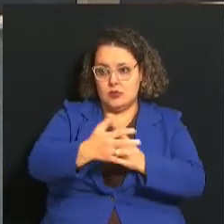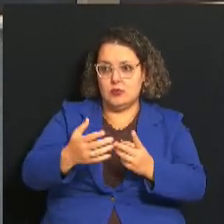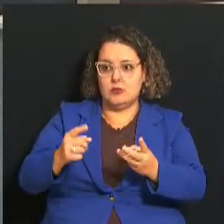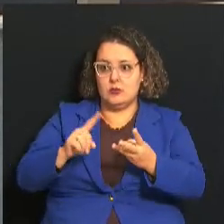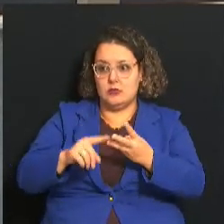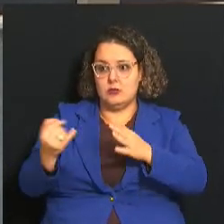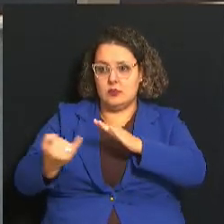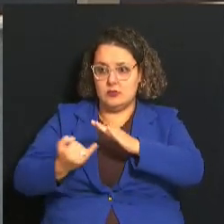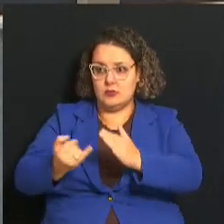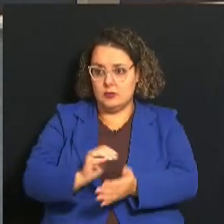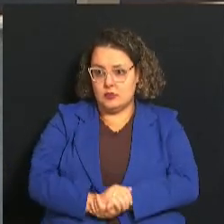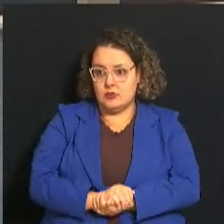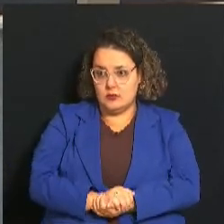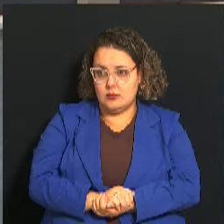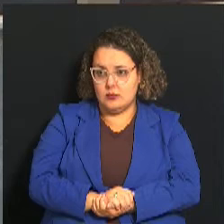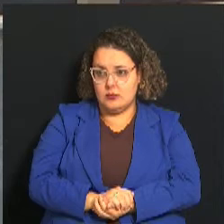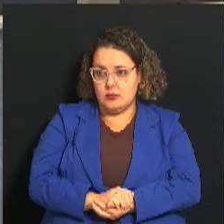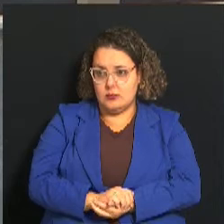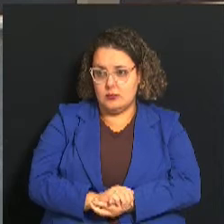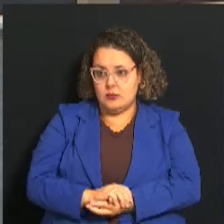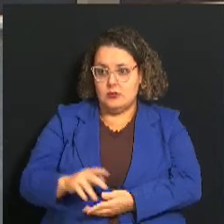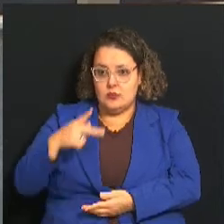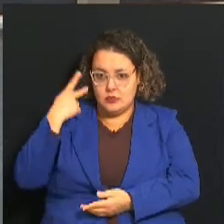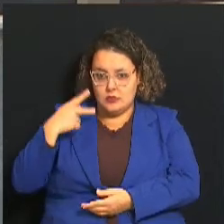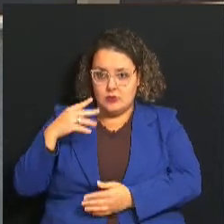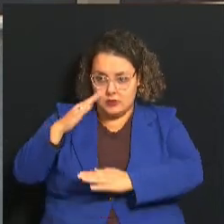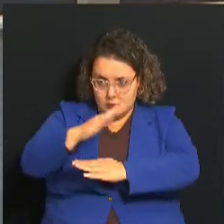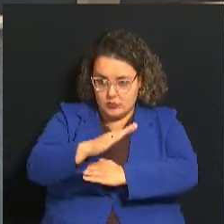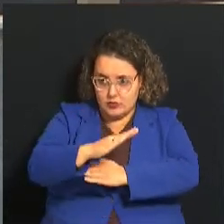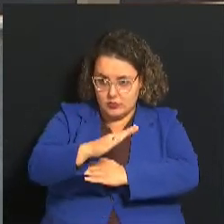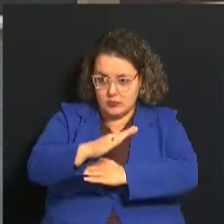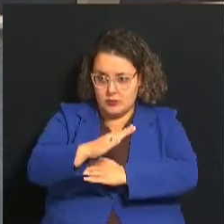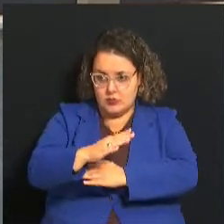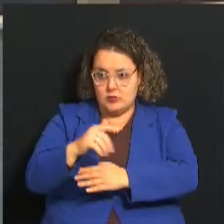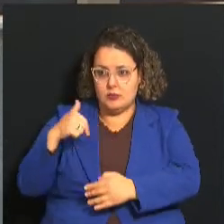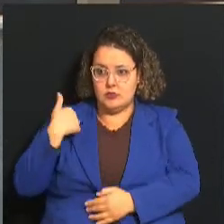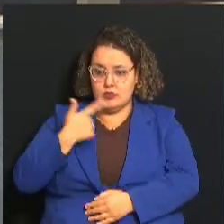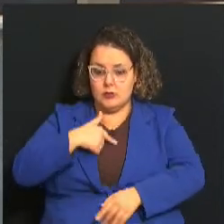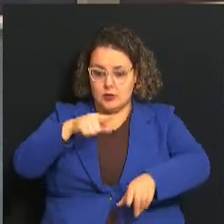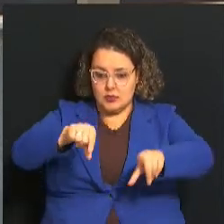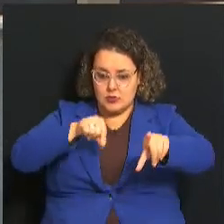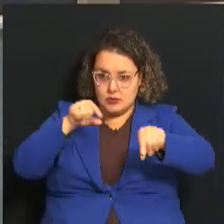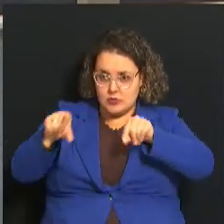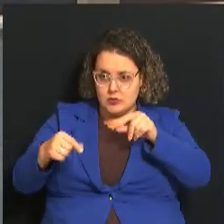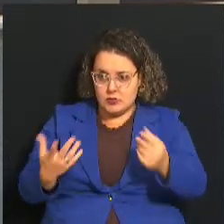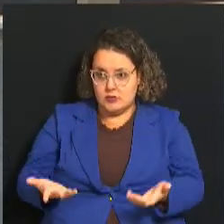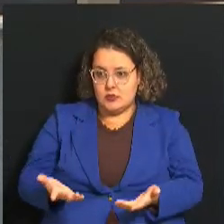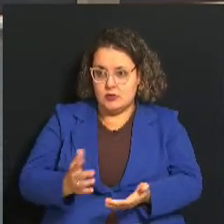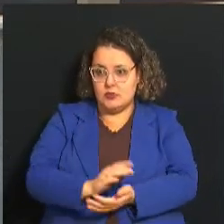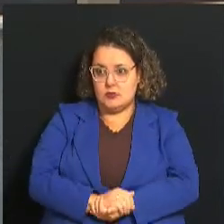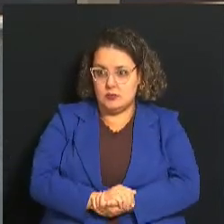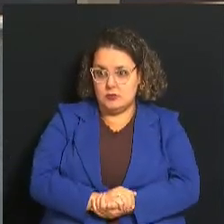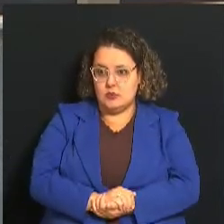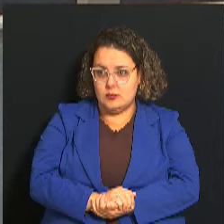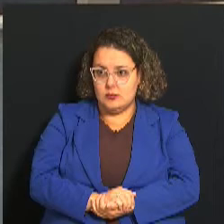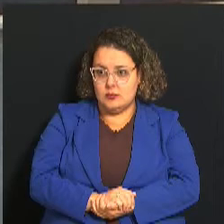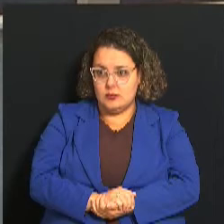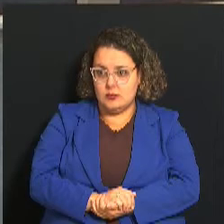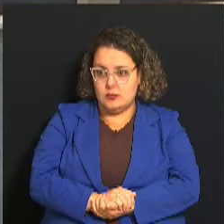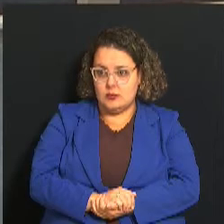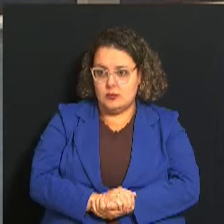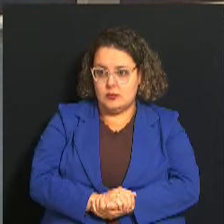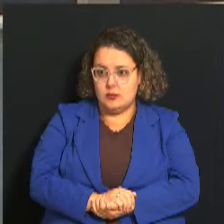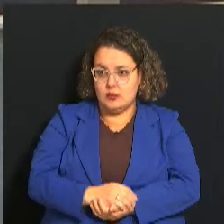ser assim? Os vereadores seriam os vereadores da casa, mas poderiam ser escolhidos por os outros e não pelo